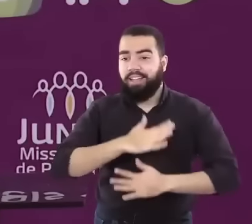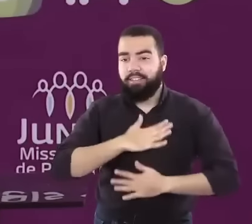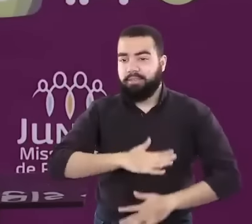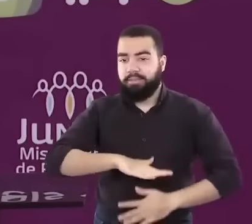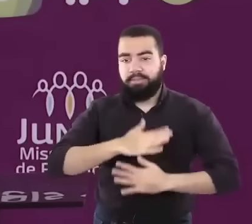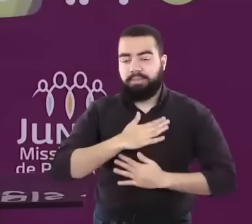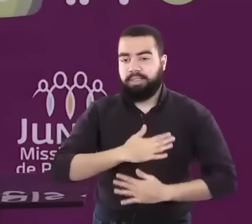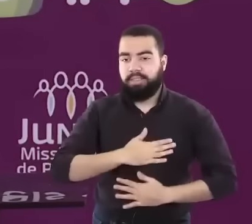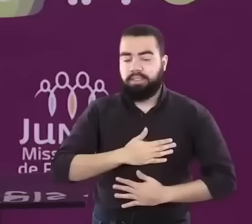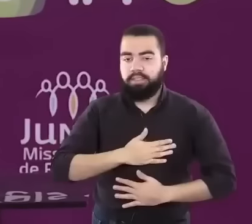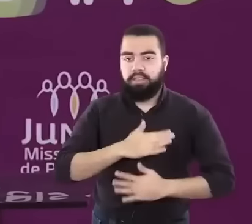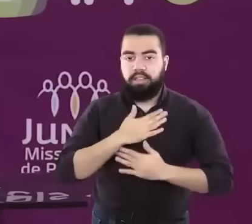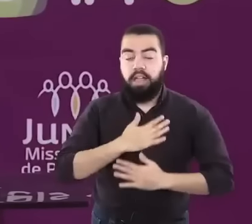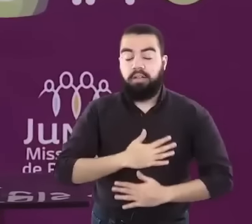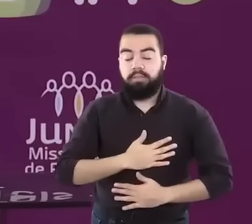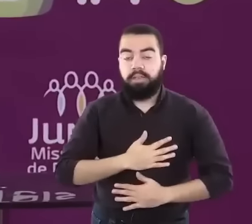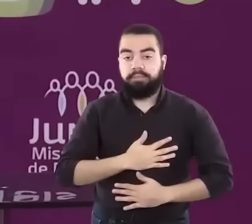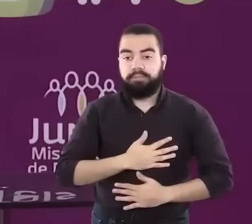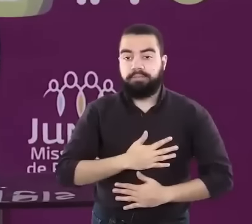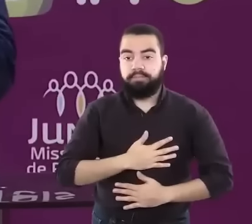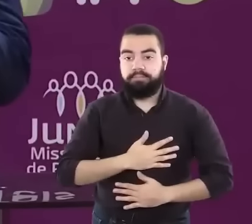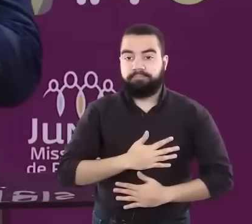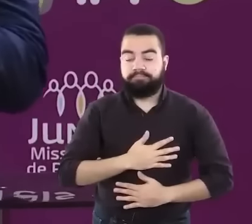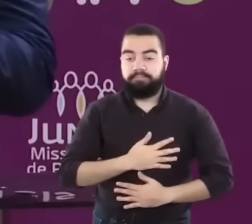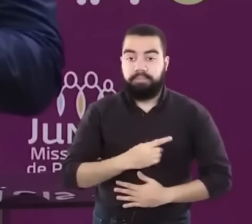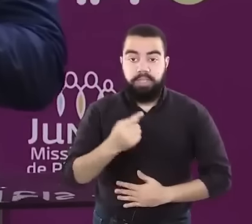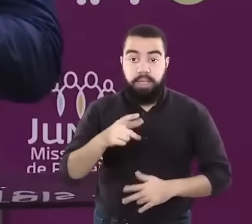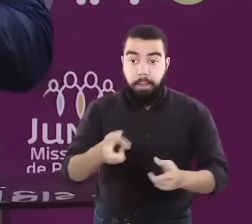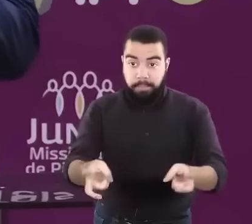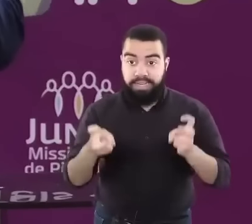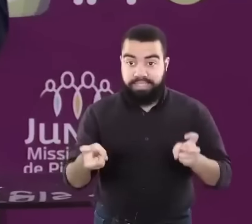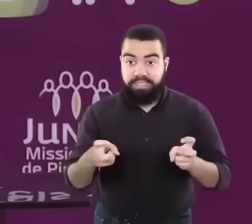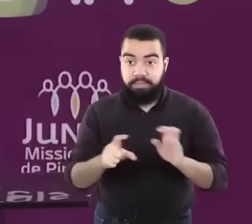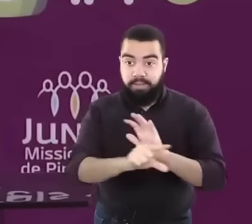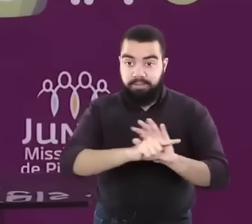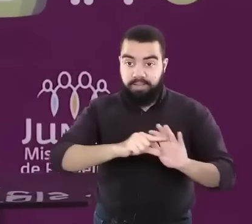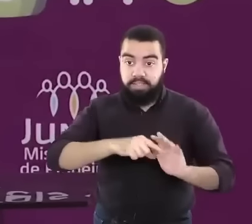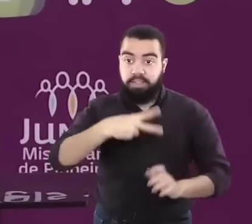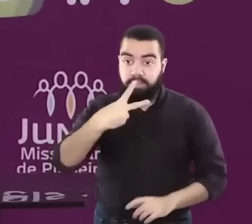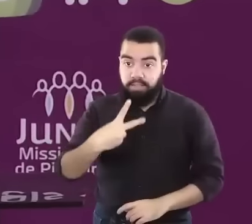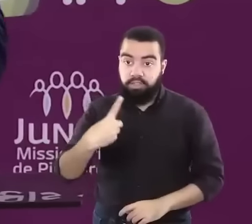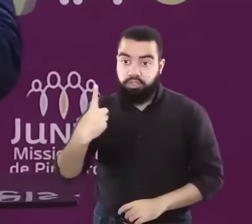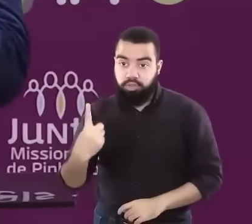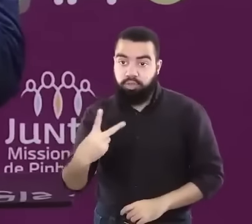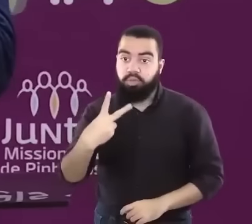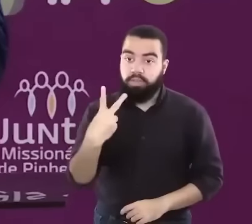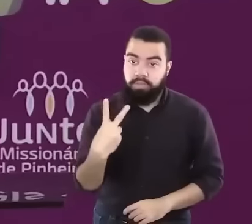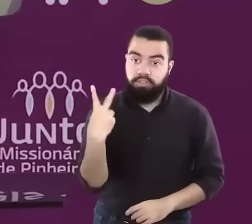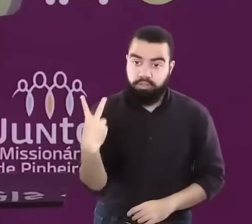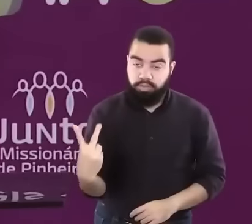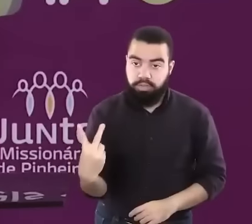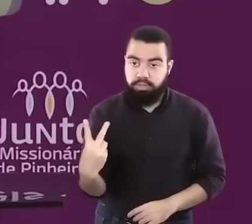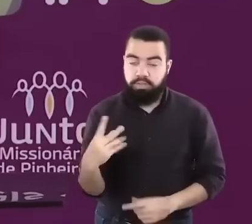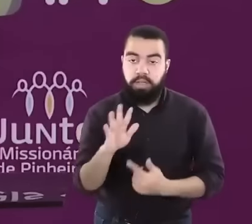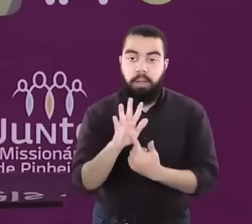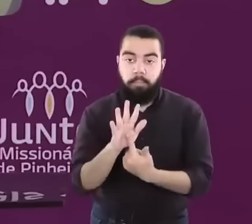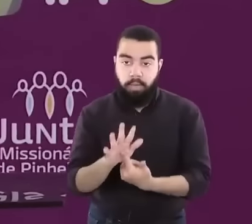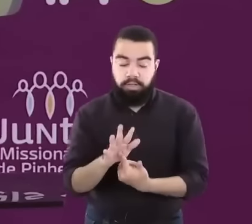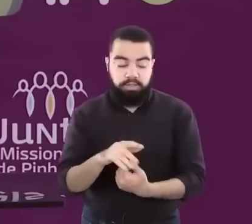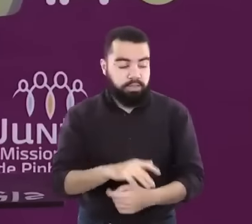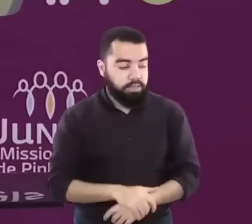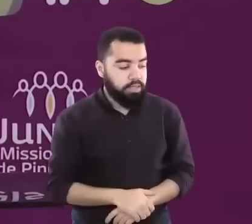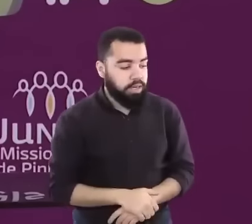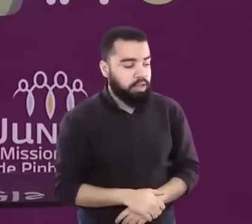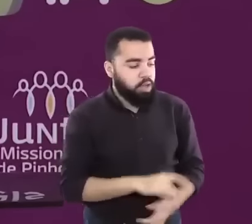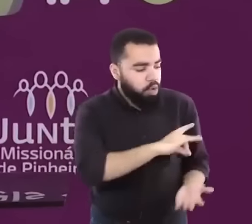calmo vejas veja nos versos 21 e 22 diz o ímpio Pede emprestado e não paga o